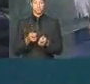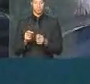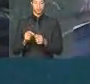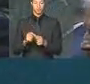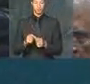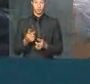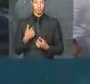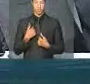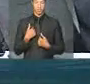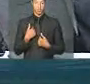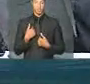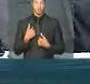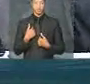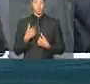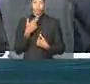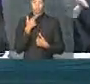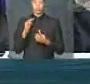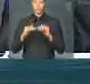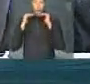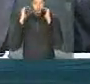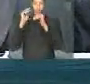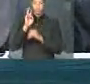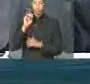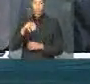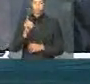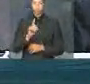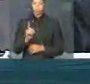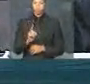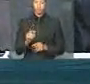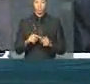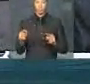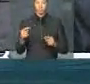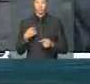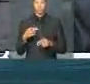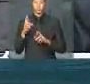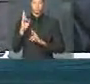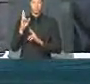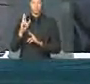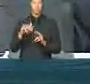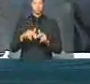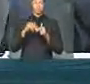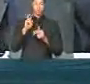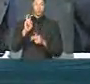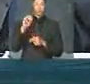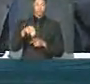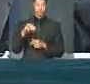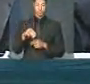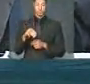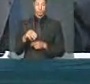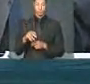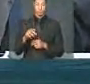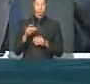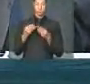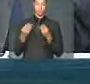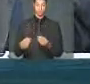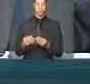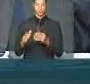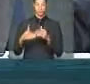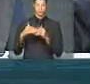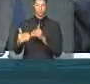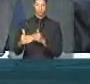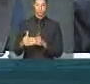o seguinte eu não vou suspender a sessão por cinco minutos mas eu esperarei pelo menos cinco minutos concedendo